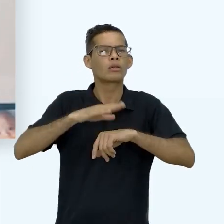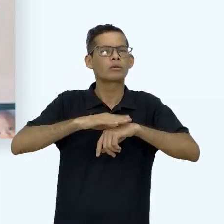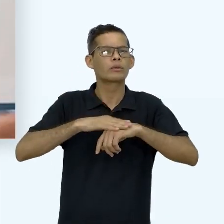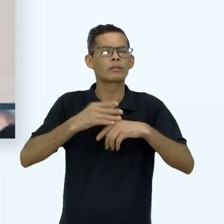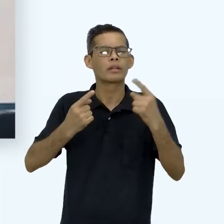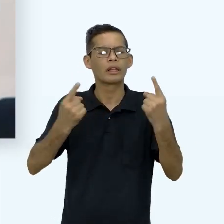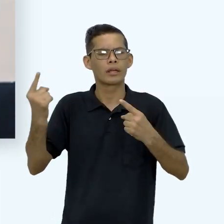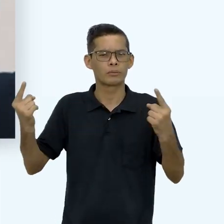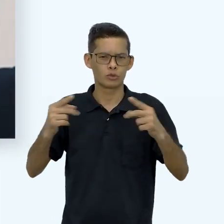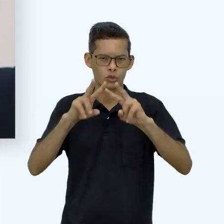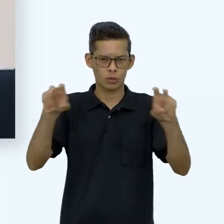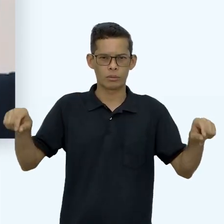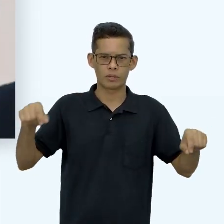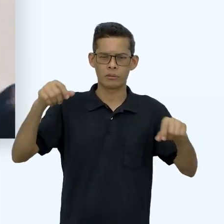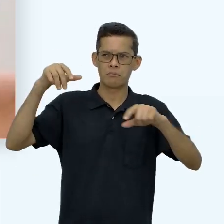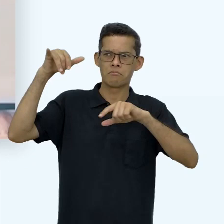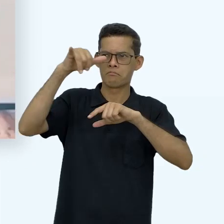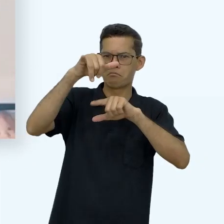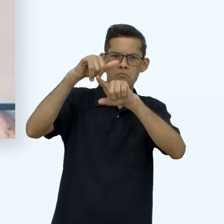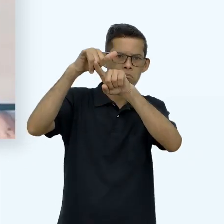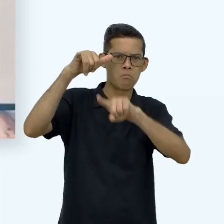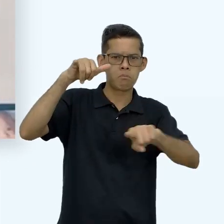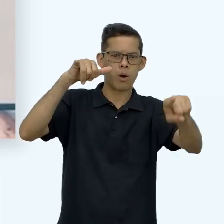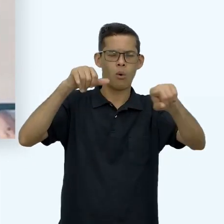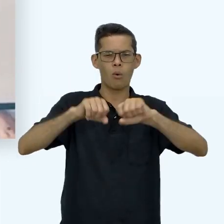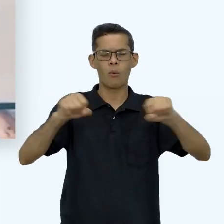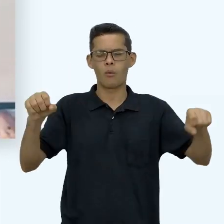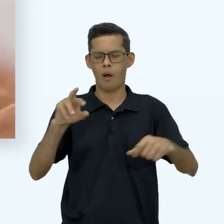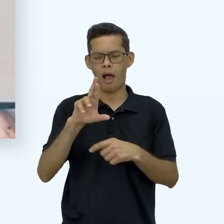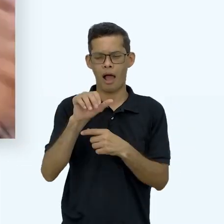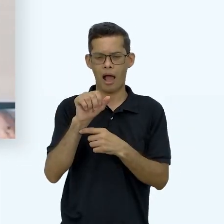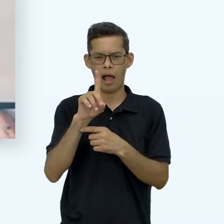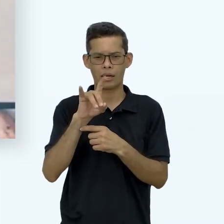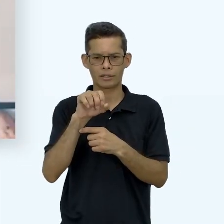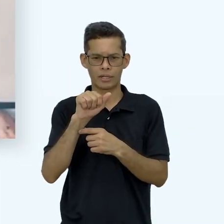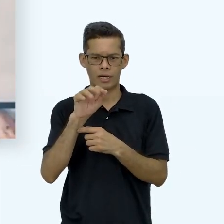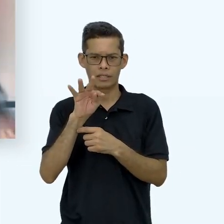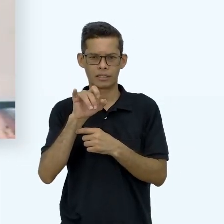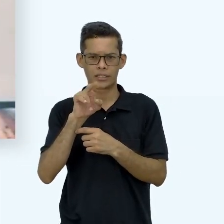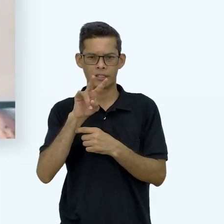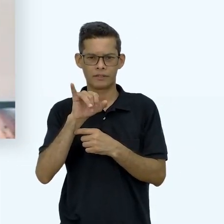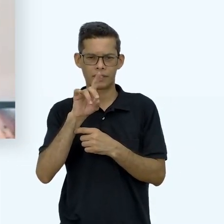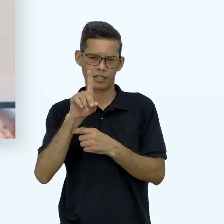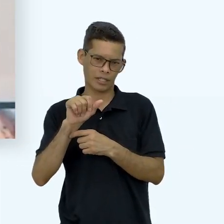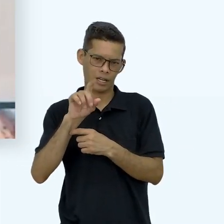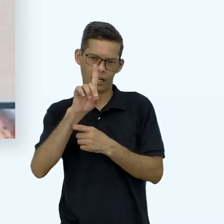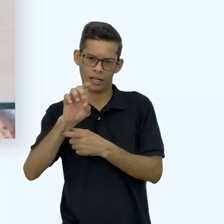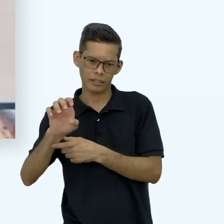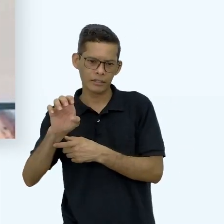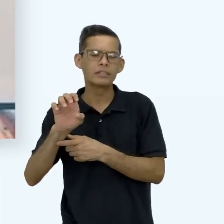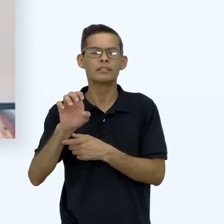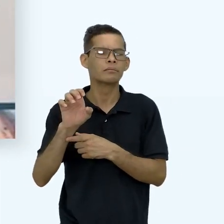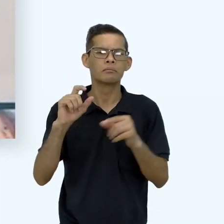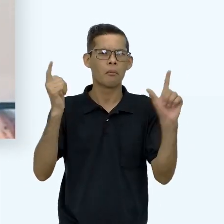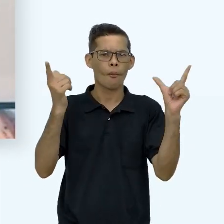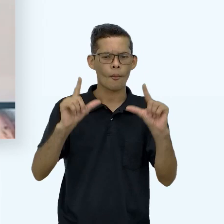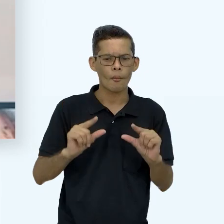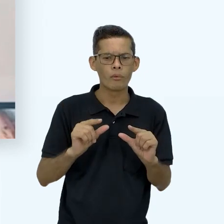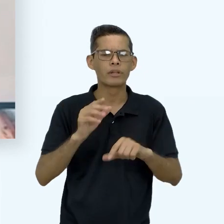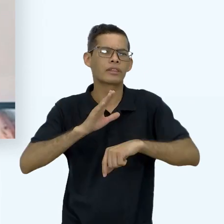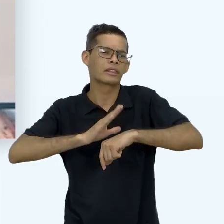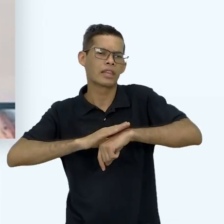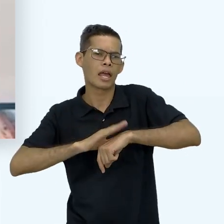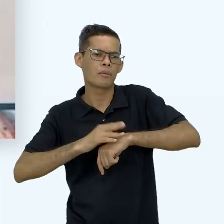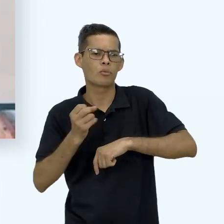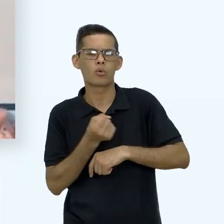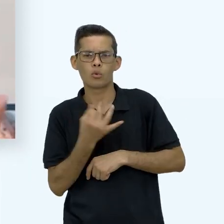determinadas substâncias químicas para cair pela metade do que era originalmente. Mas isso pode ser usado para quanto tempo